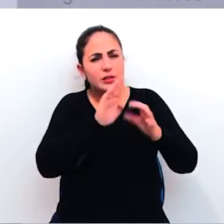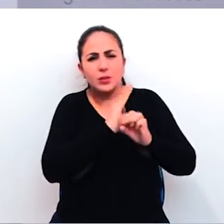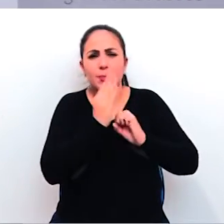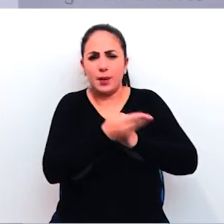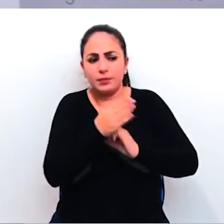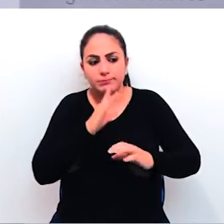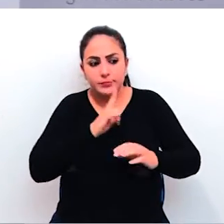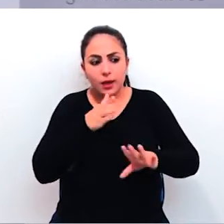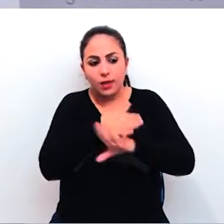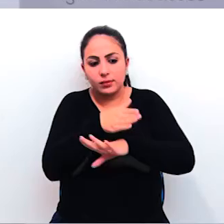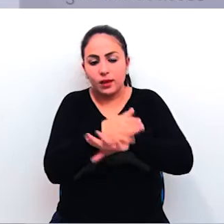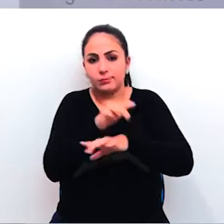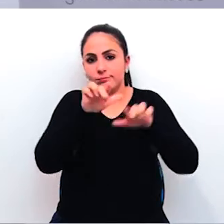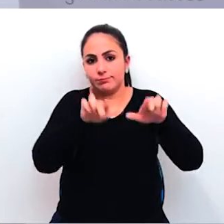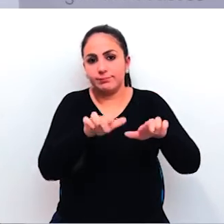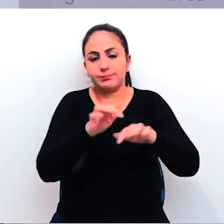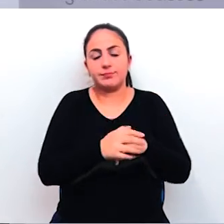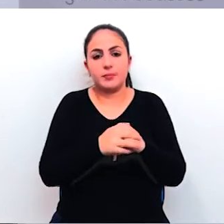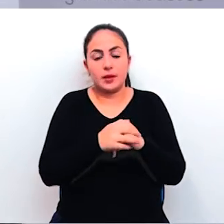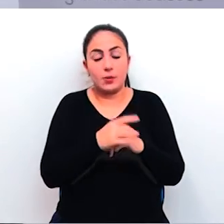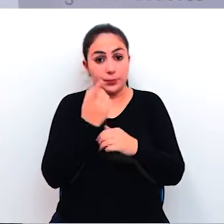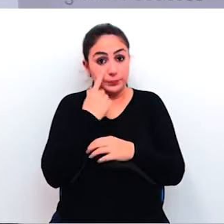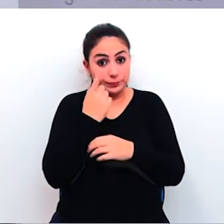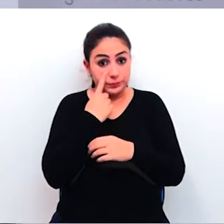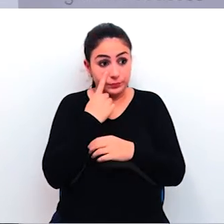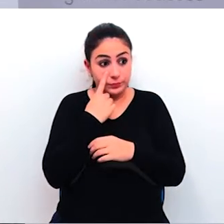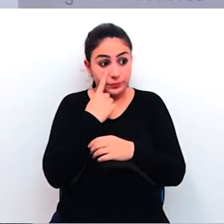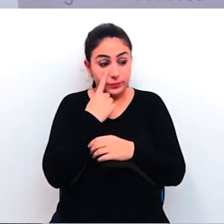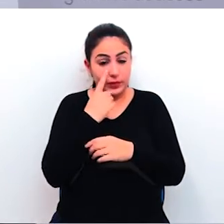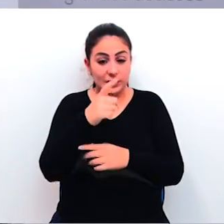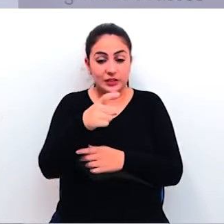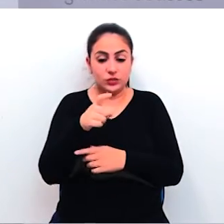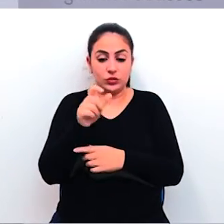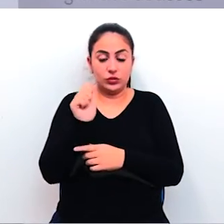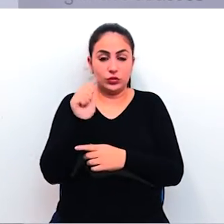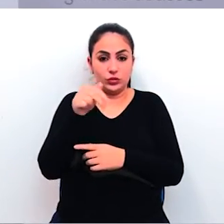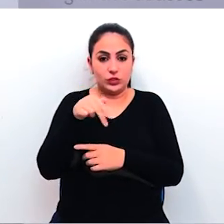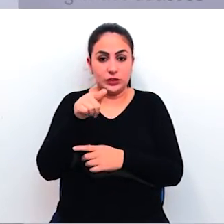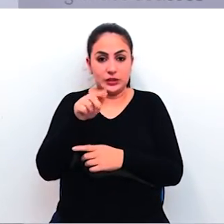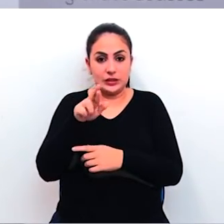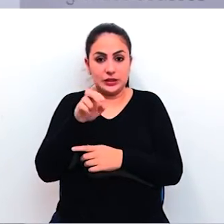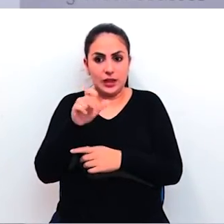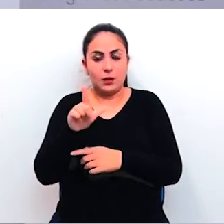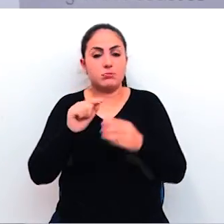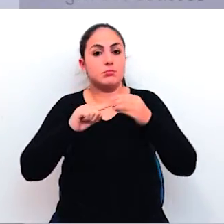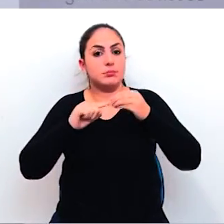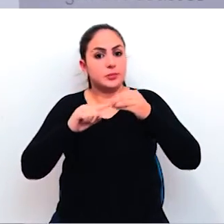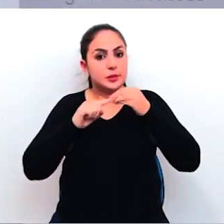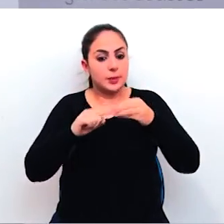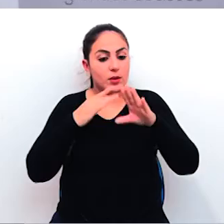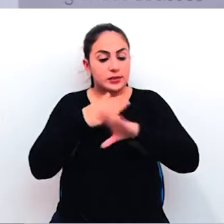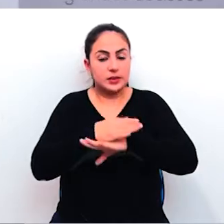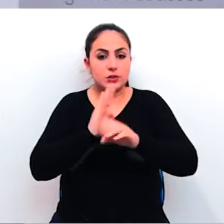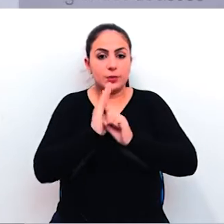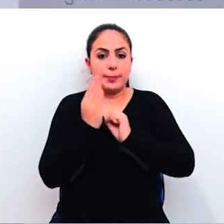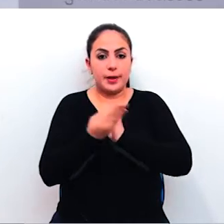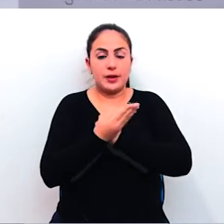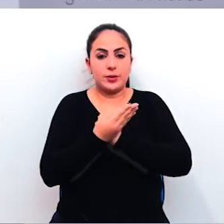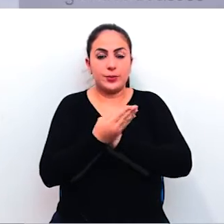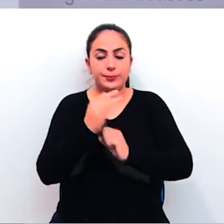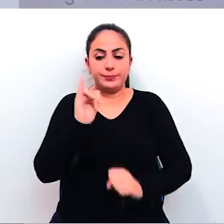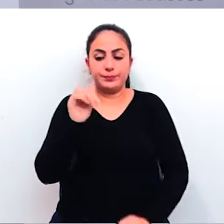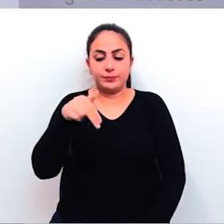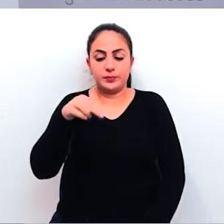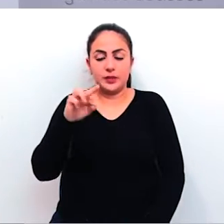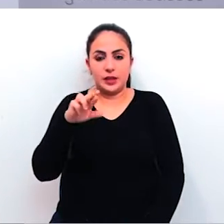adjacências alex então na naná xangri-lá que acessa o principal acesso do bairro integração